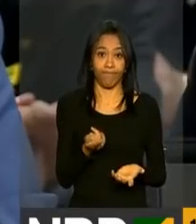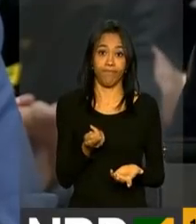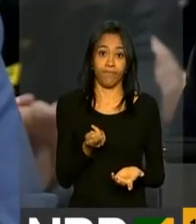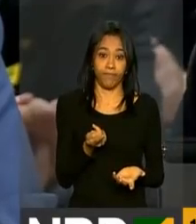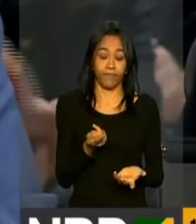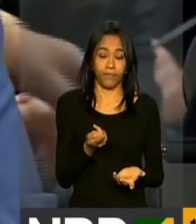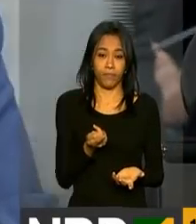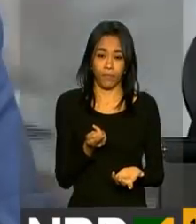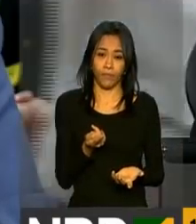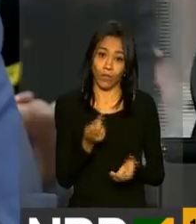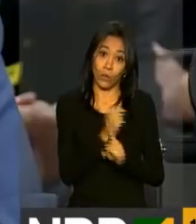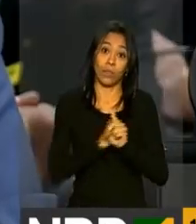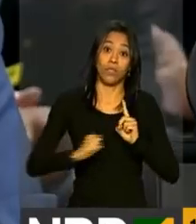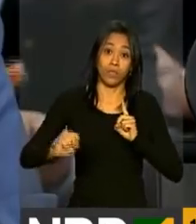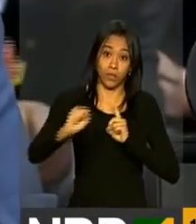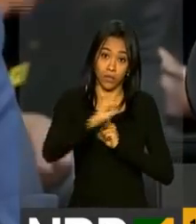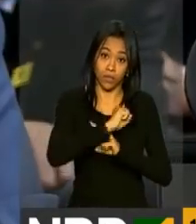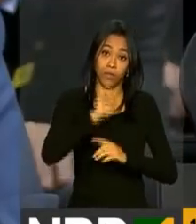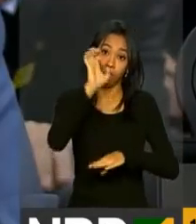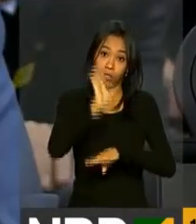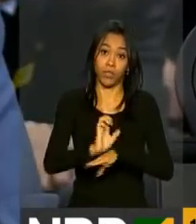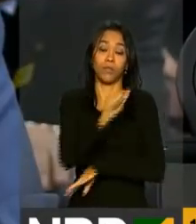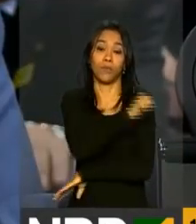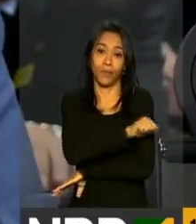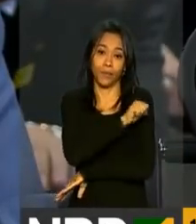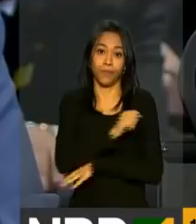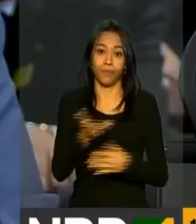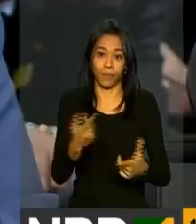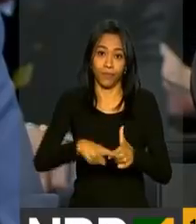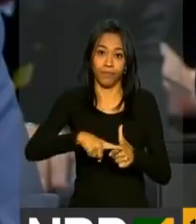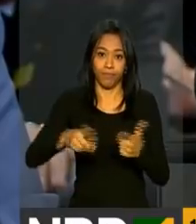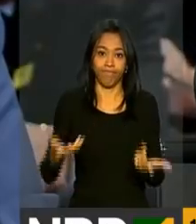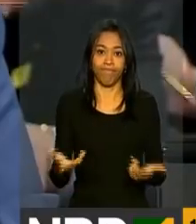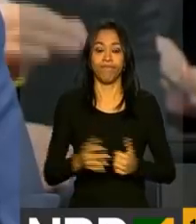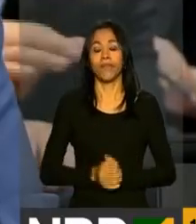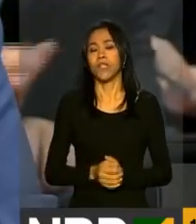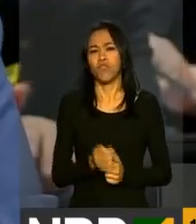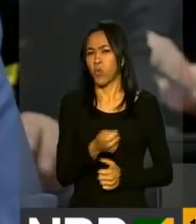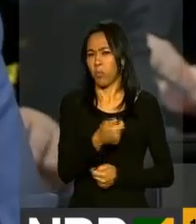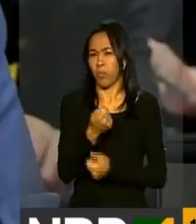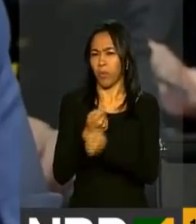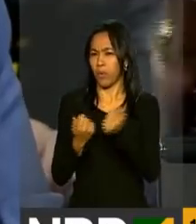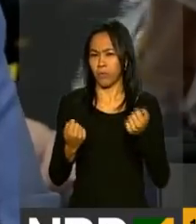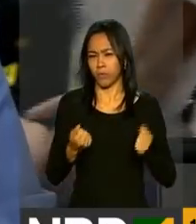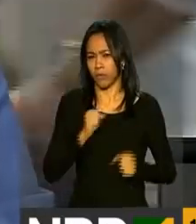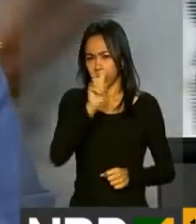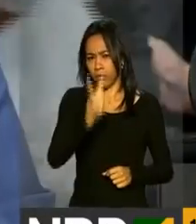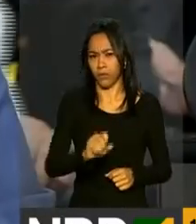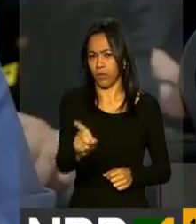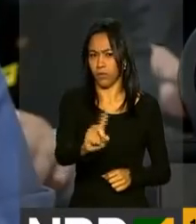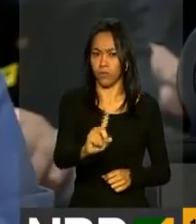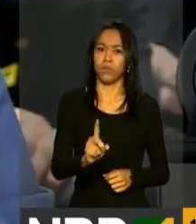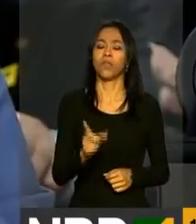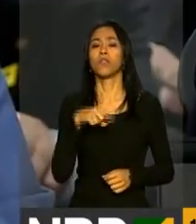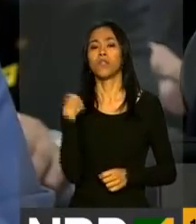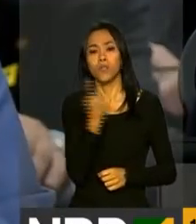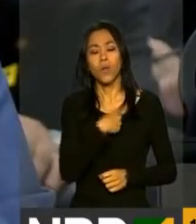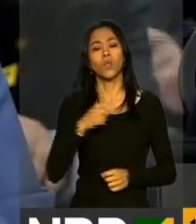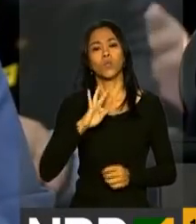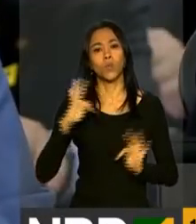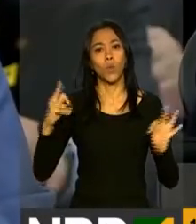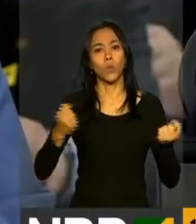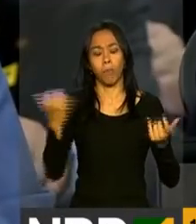digamos sociais aqui do rio de janeiro não foram poucas as vezes que nós todos tivemos